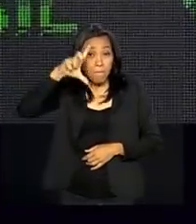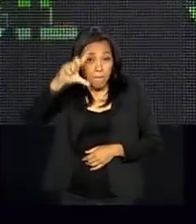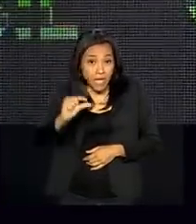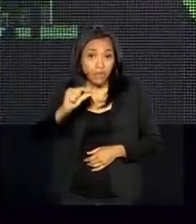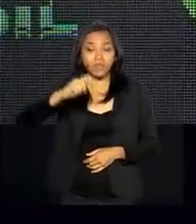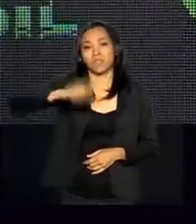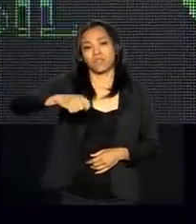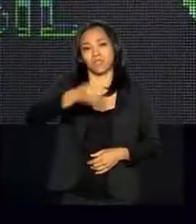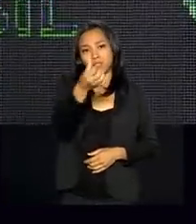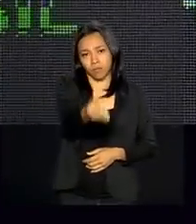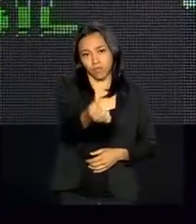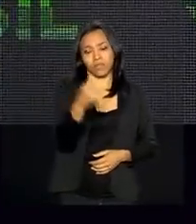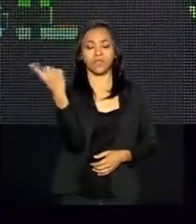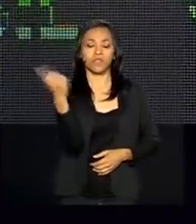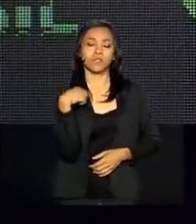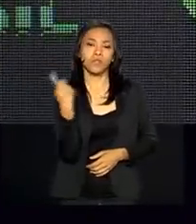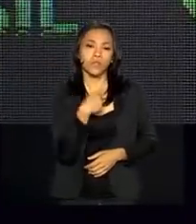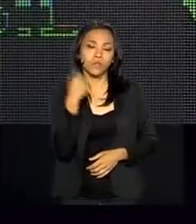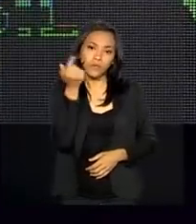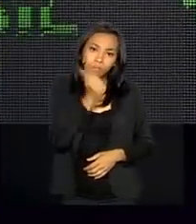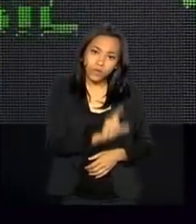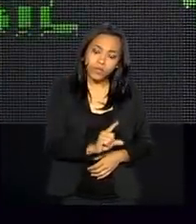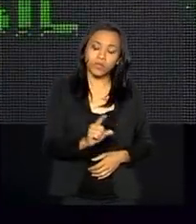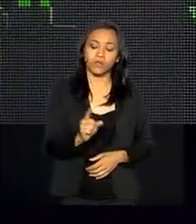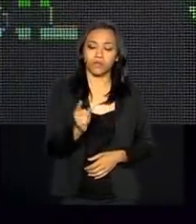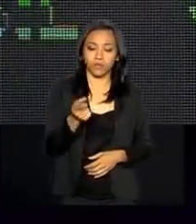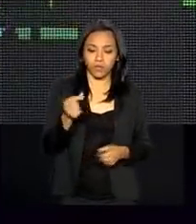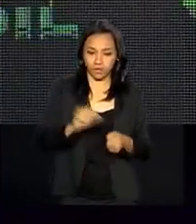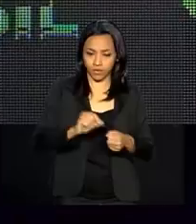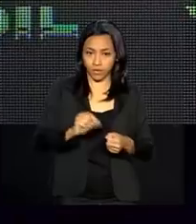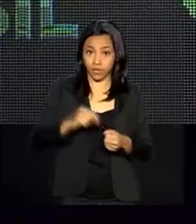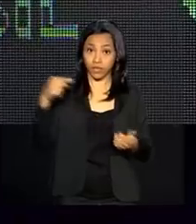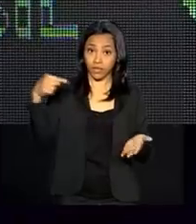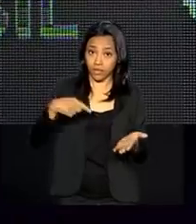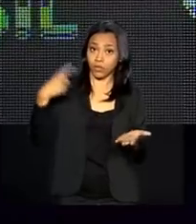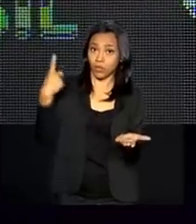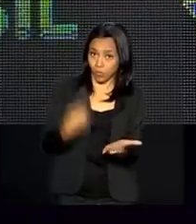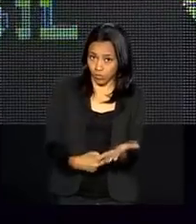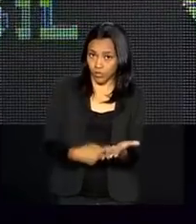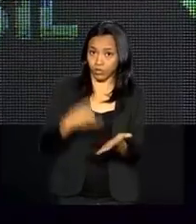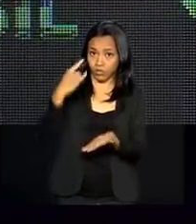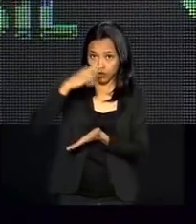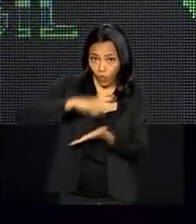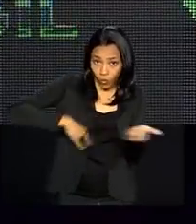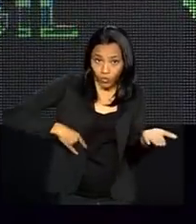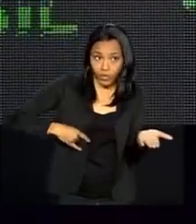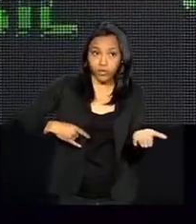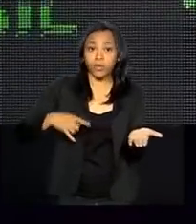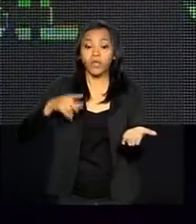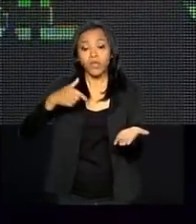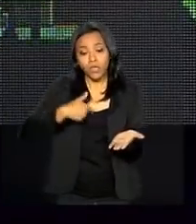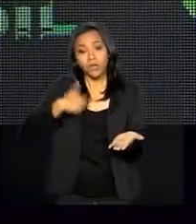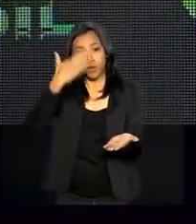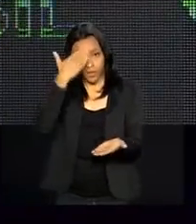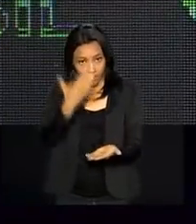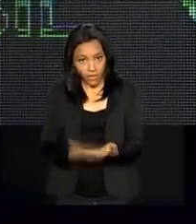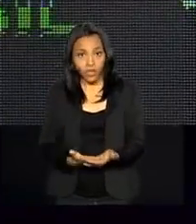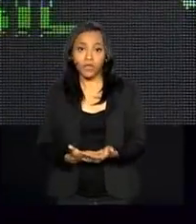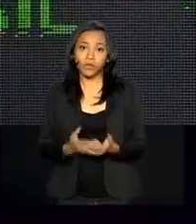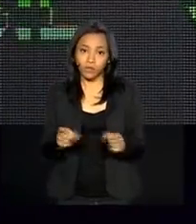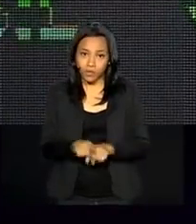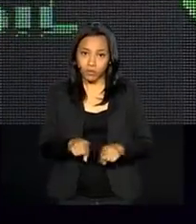de formatar e formalizar este acordo Mas eu creio que ISO também Presidente Pinheira